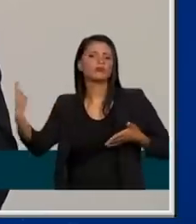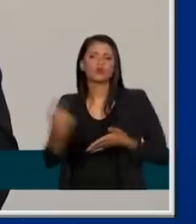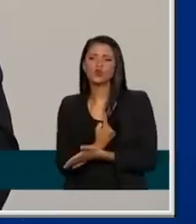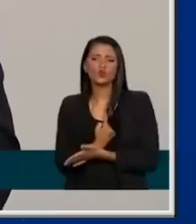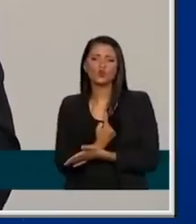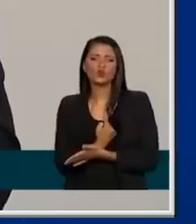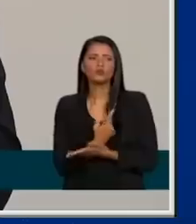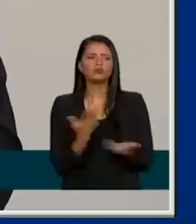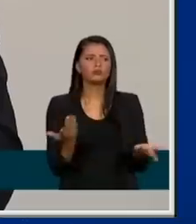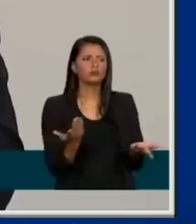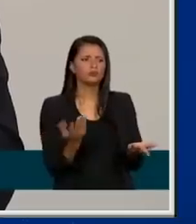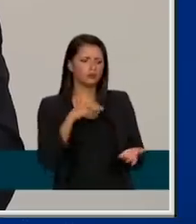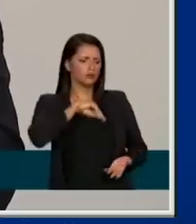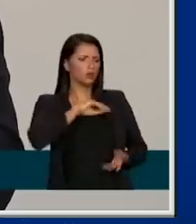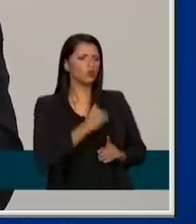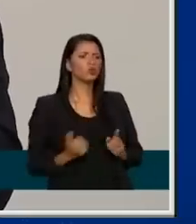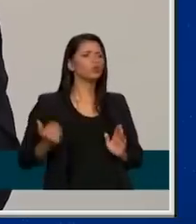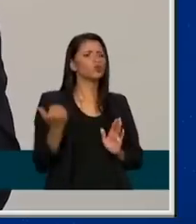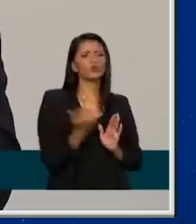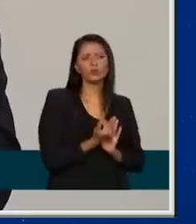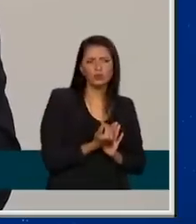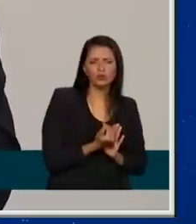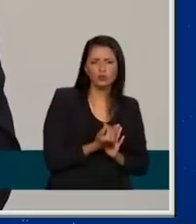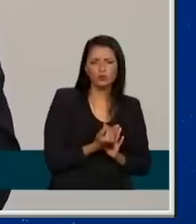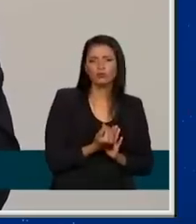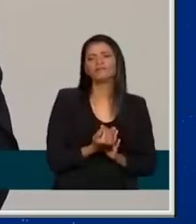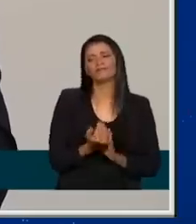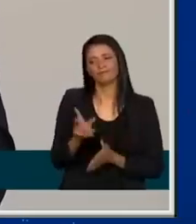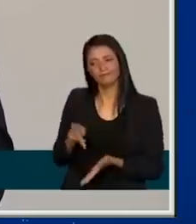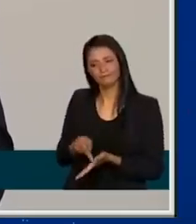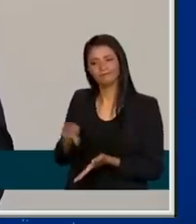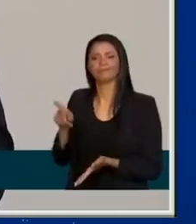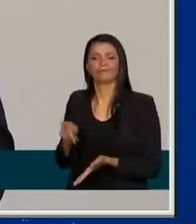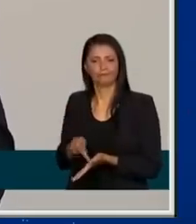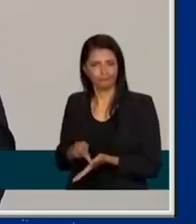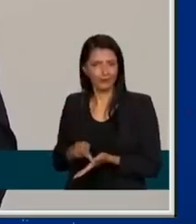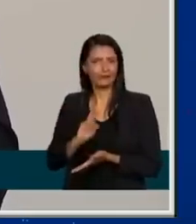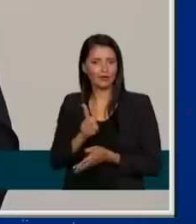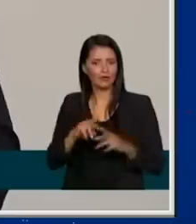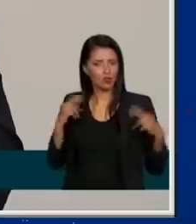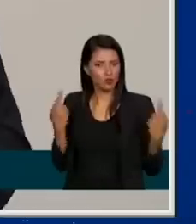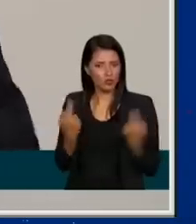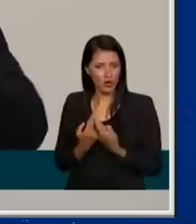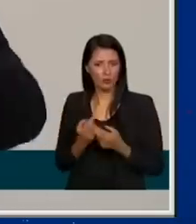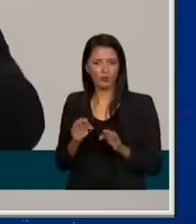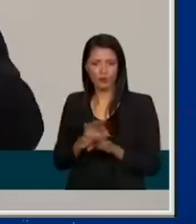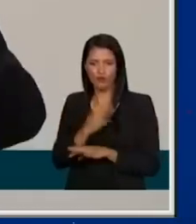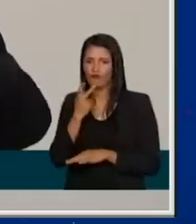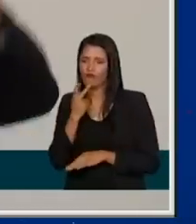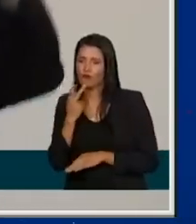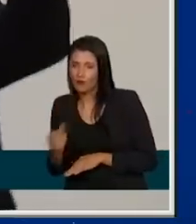promessa ela vai ser alimentando vai ser retroalimentando vai criando vai gerando